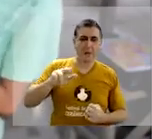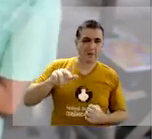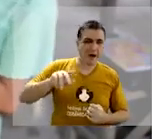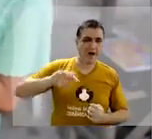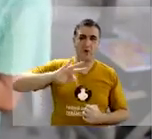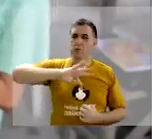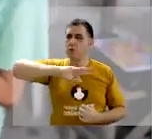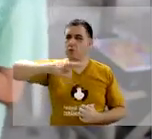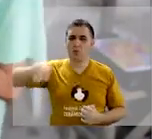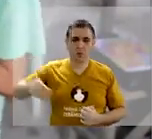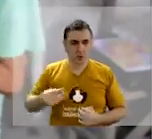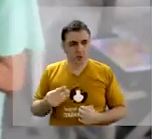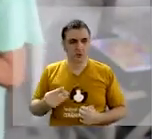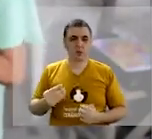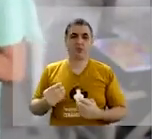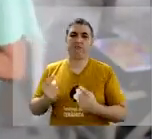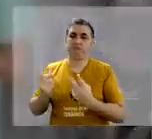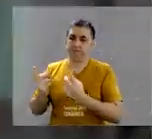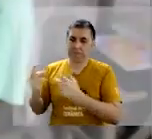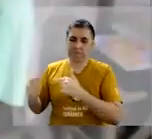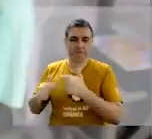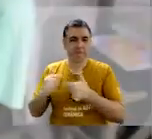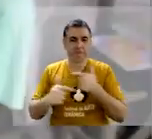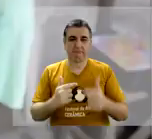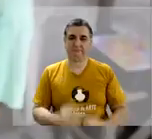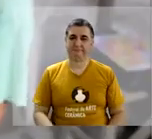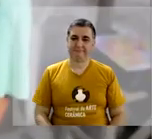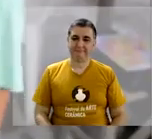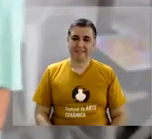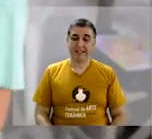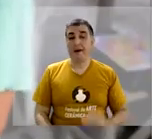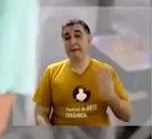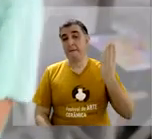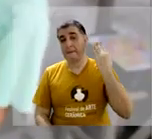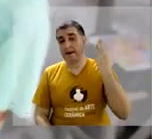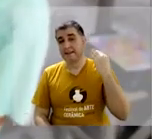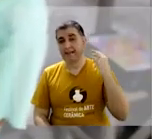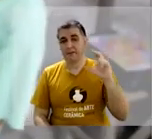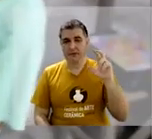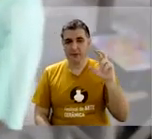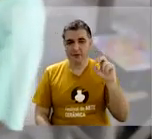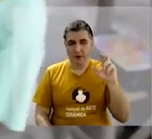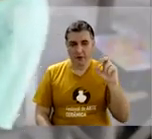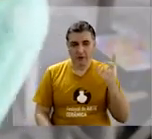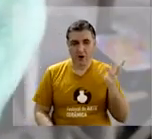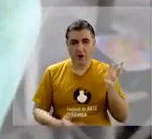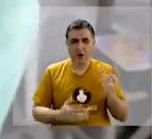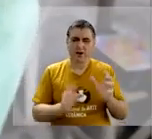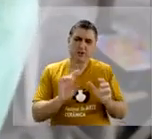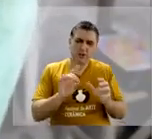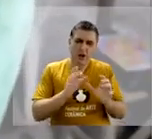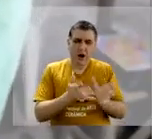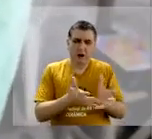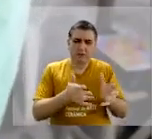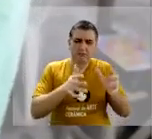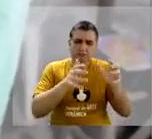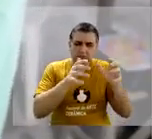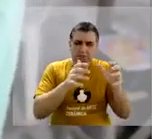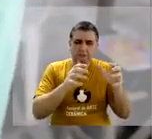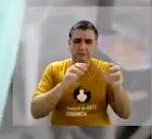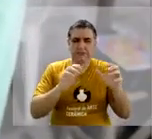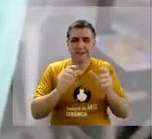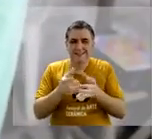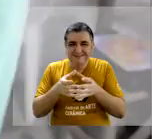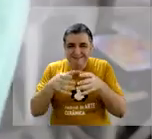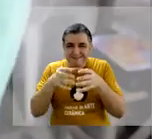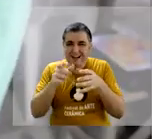minhas irmãs, a gente sobrevive com isso. A época da minha avó, é muito poucas peças, que é pote, moringa, né, que